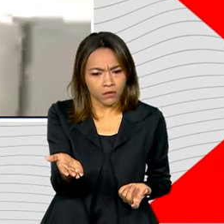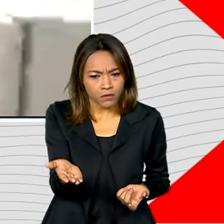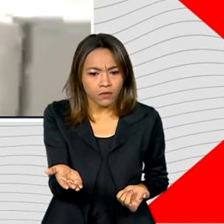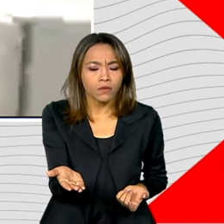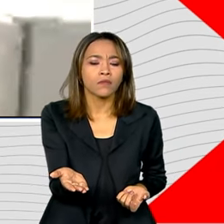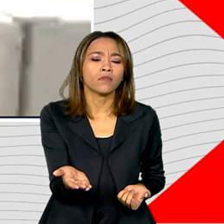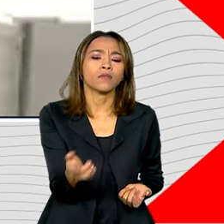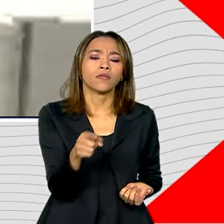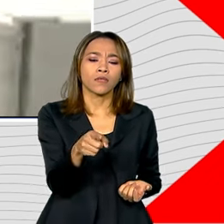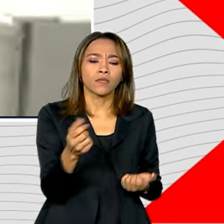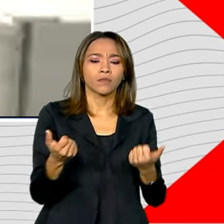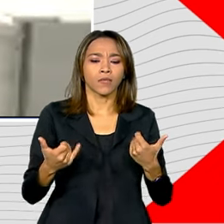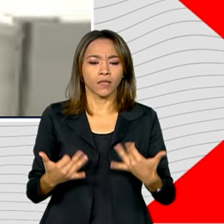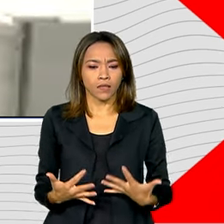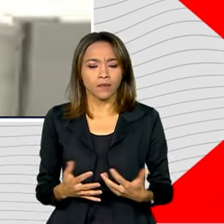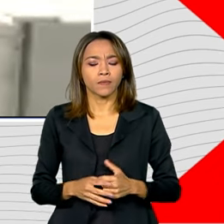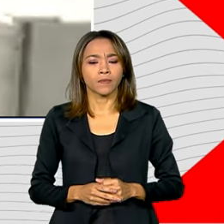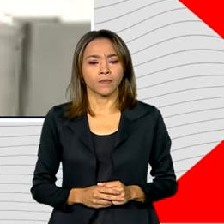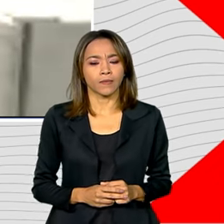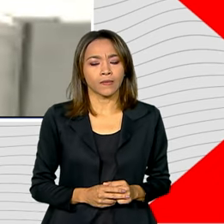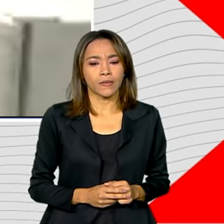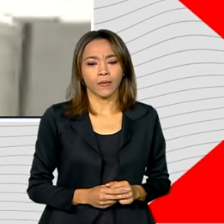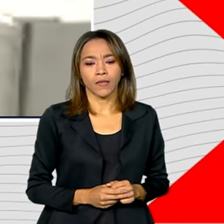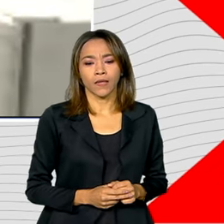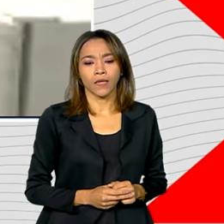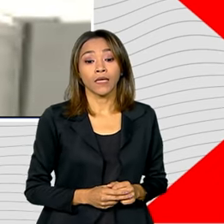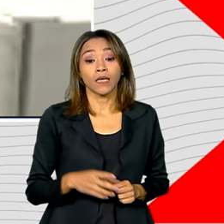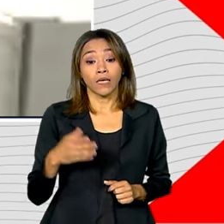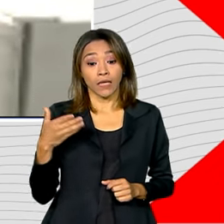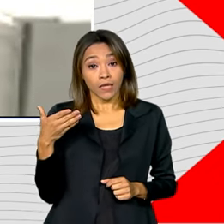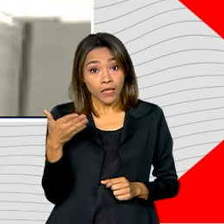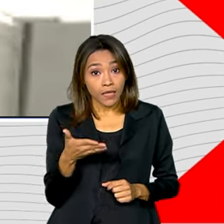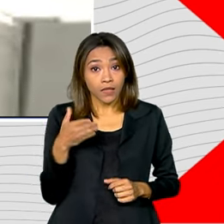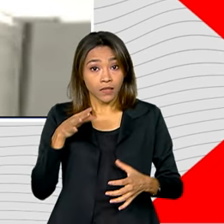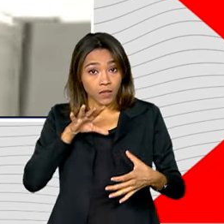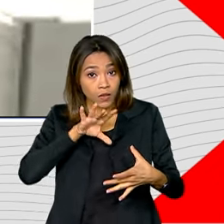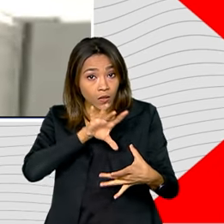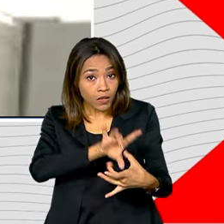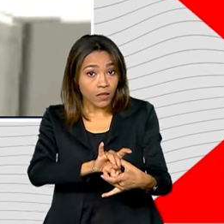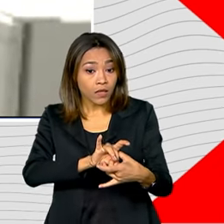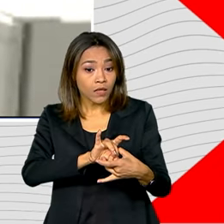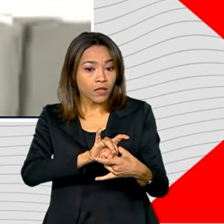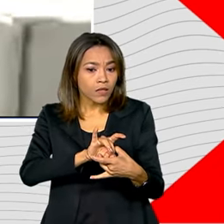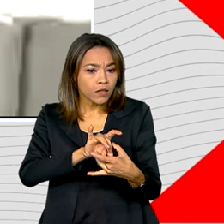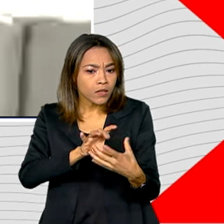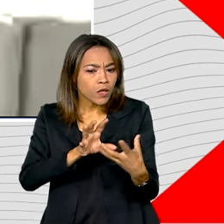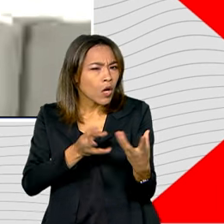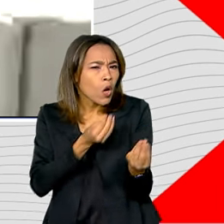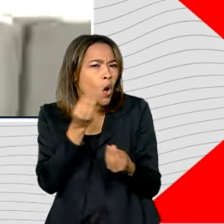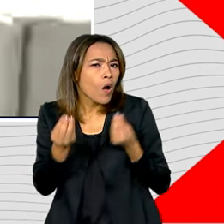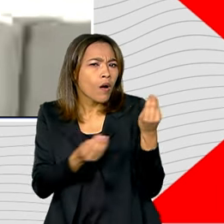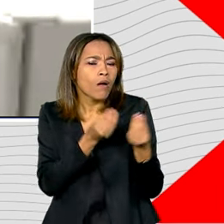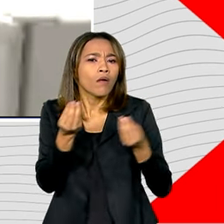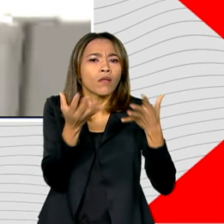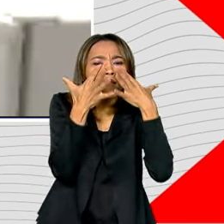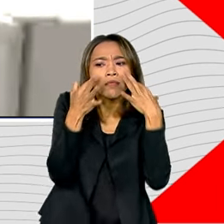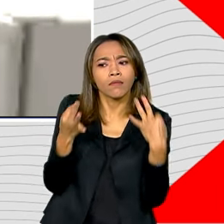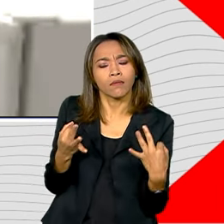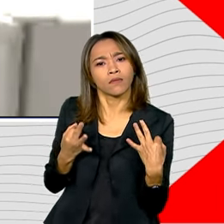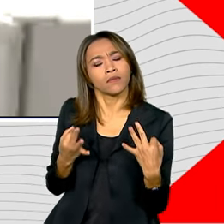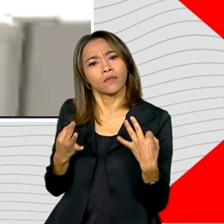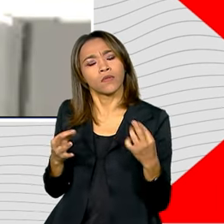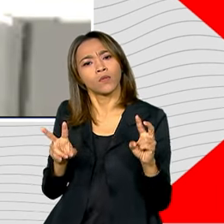até, né, para essa cadeia. E dentro desse contexto, como é que está essa atenção, né, com a pesca